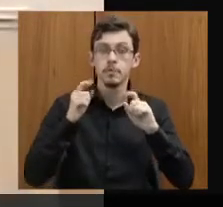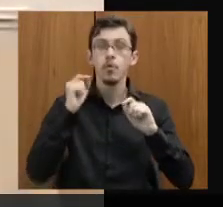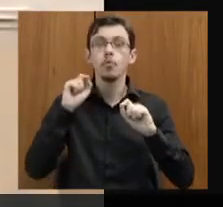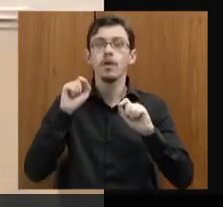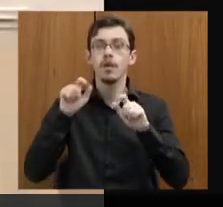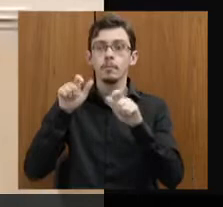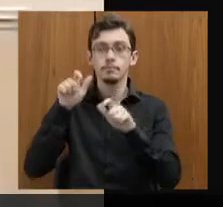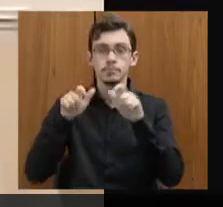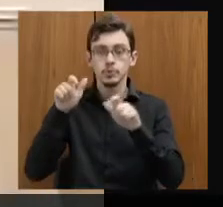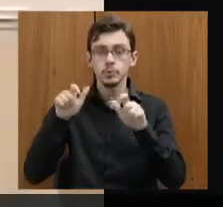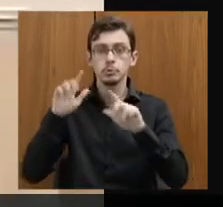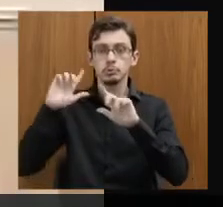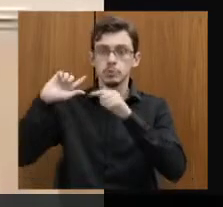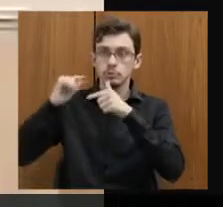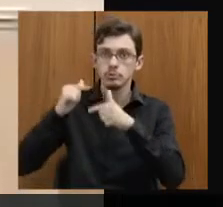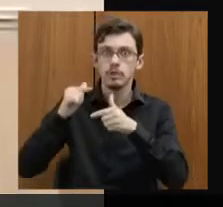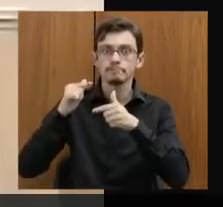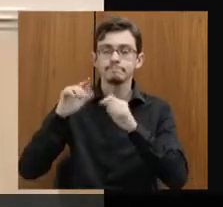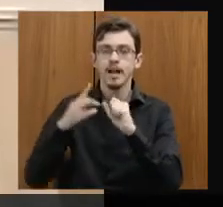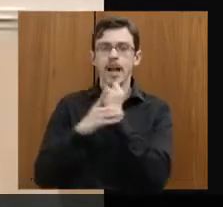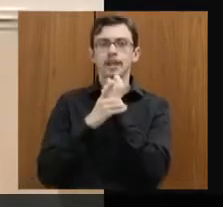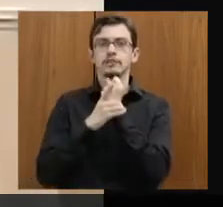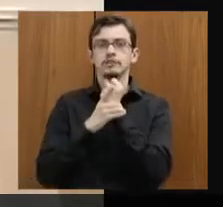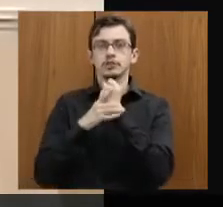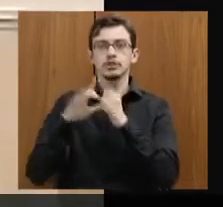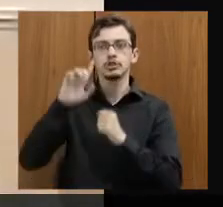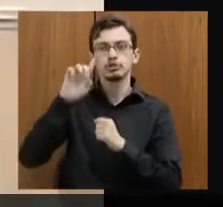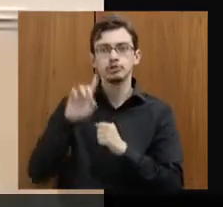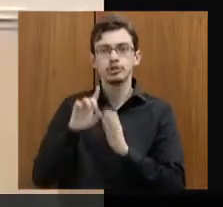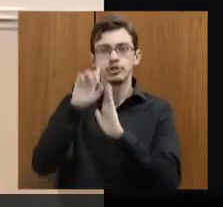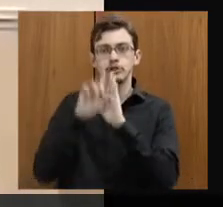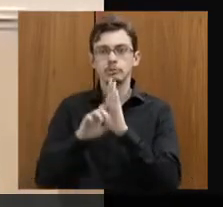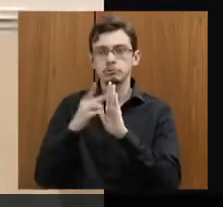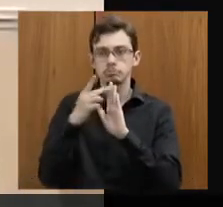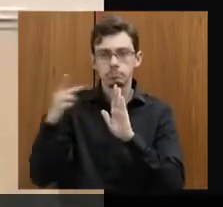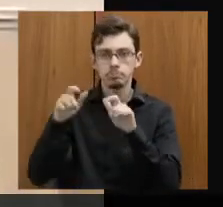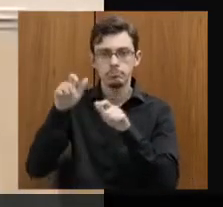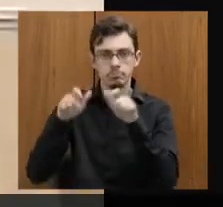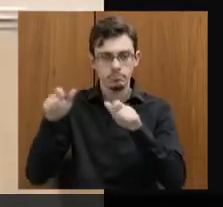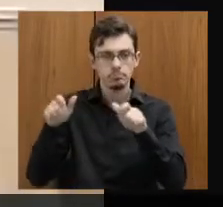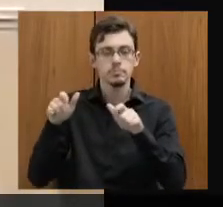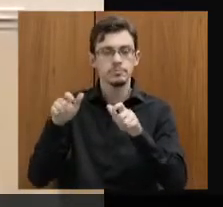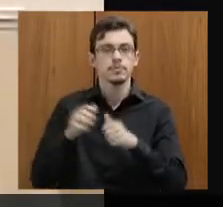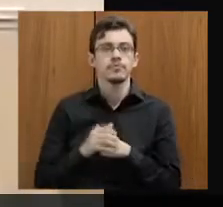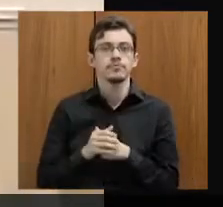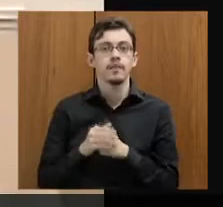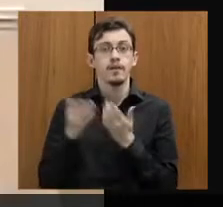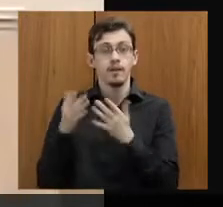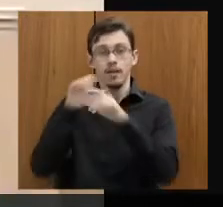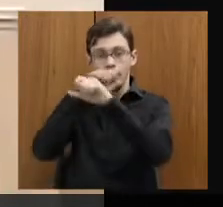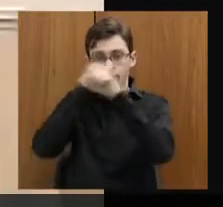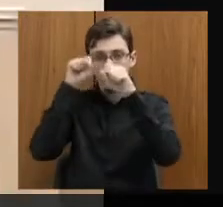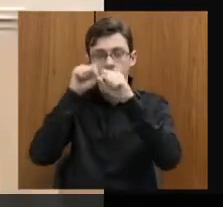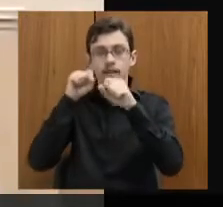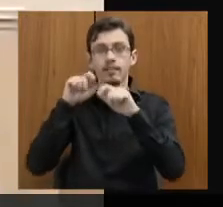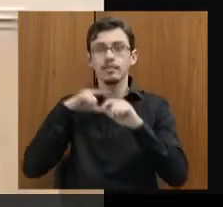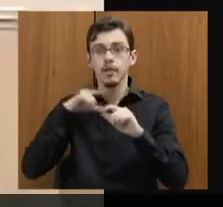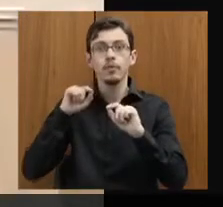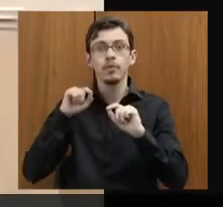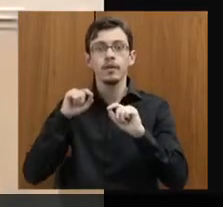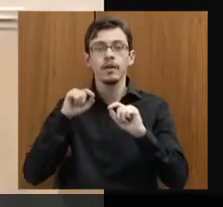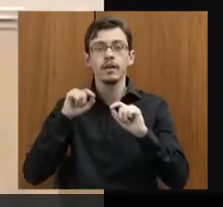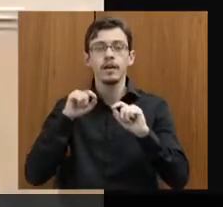sempre vem aí nos apoiando nessa que essas questões aí inclusive foi postou dando até emendas